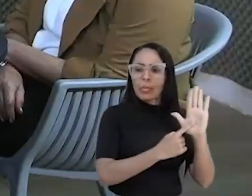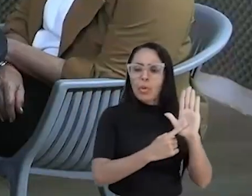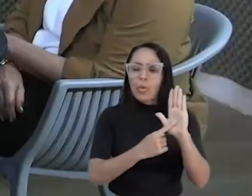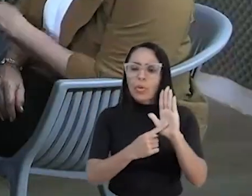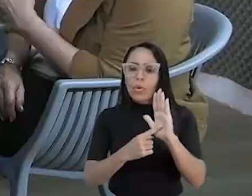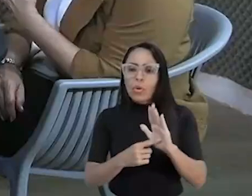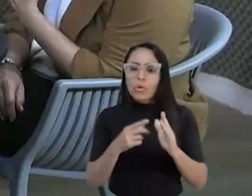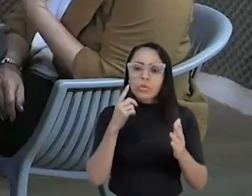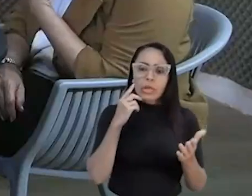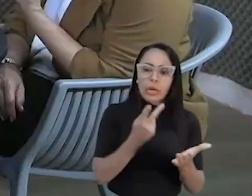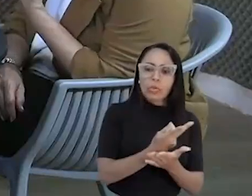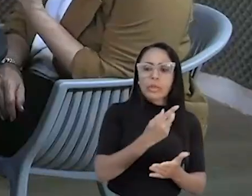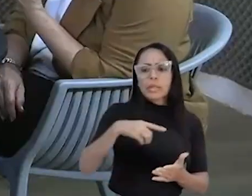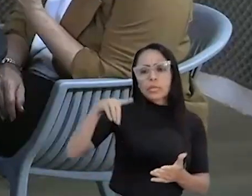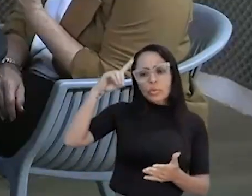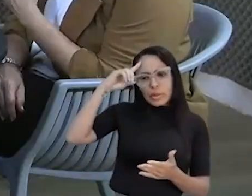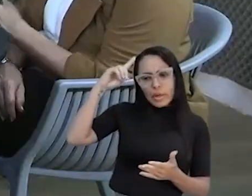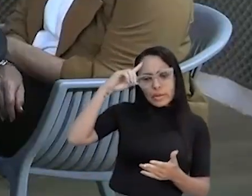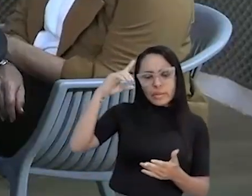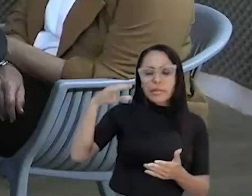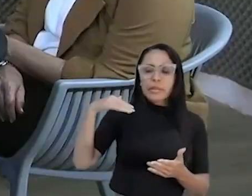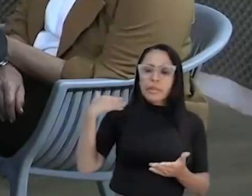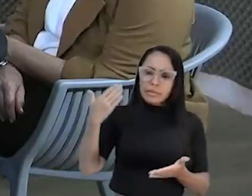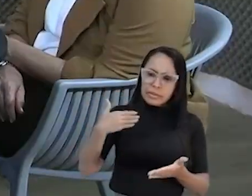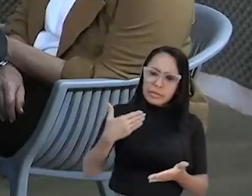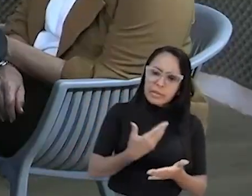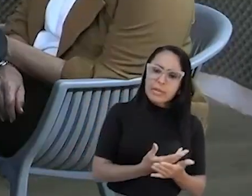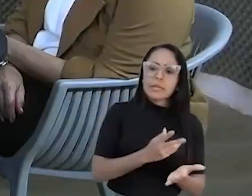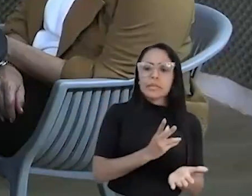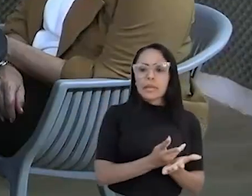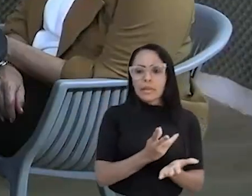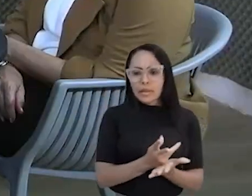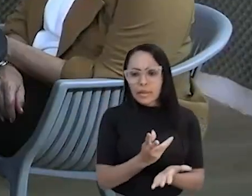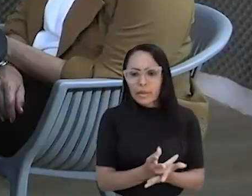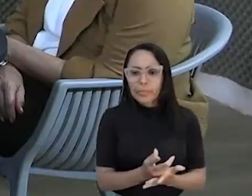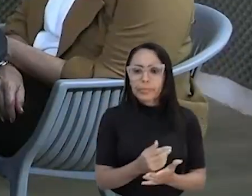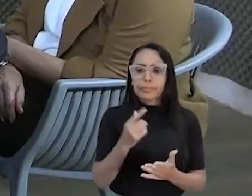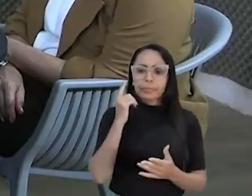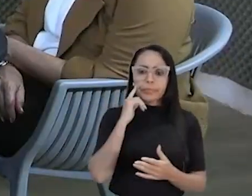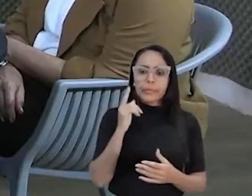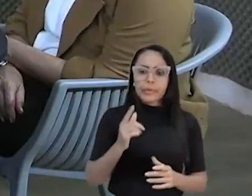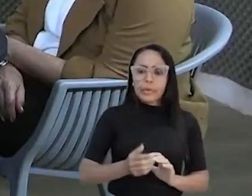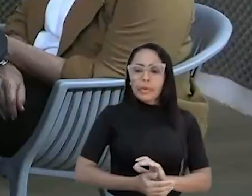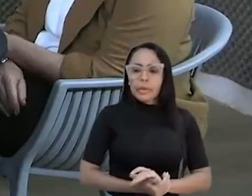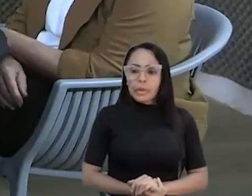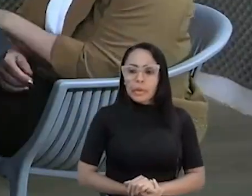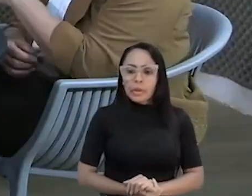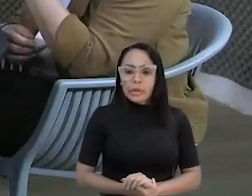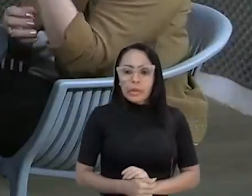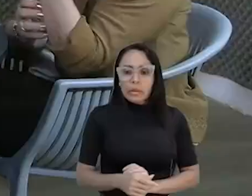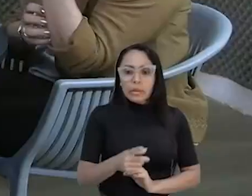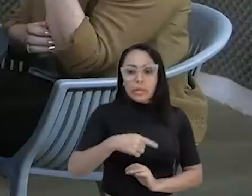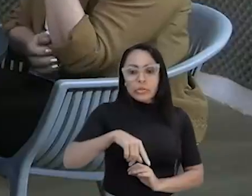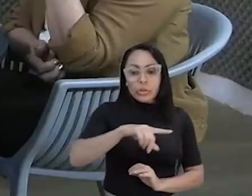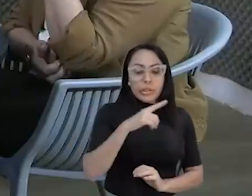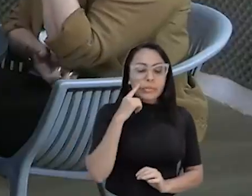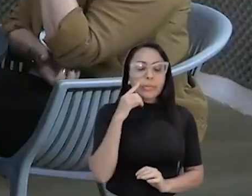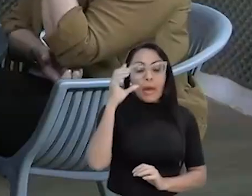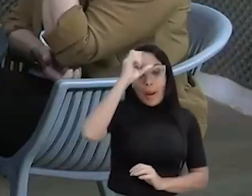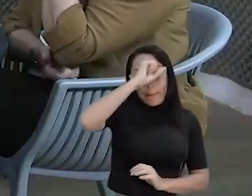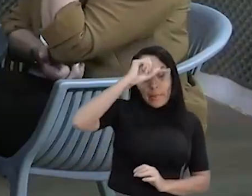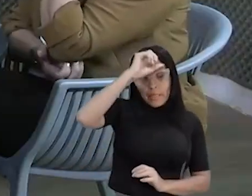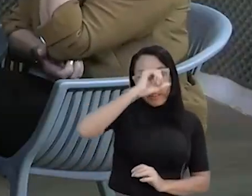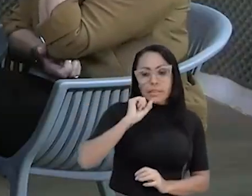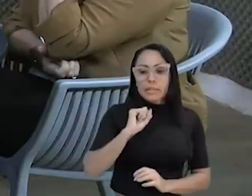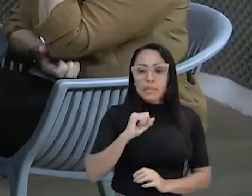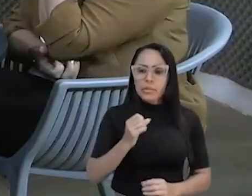estão acontecendo no dia a dia, os passeios. Isso, né? Na sua cidade, os lugares que você vai, né? A gente pode aprender muito, a gente pode